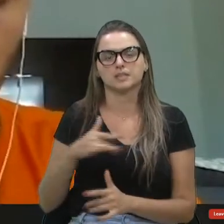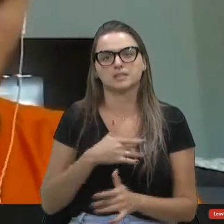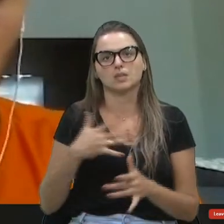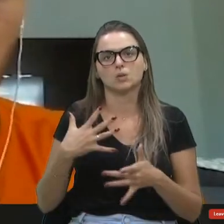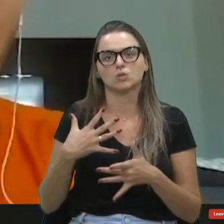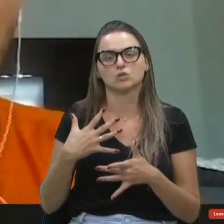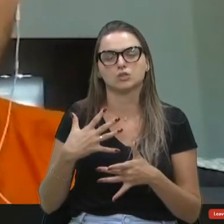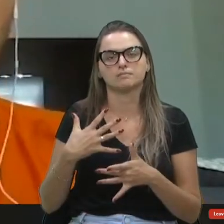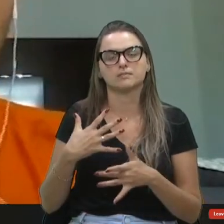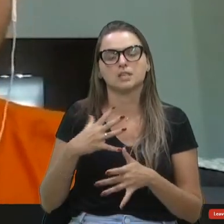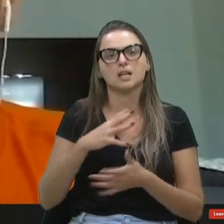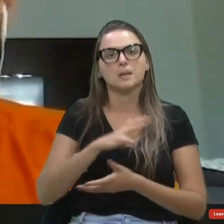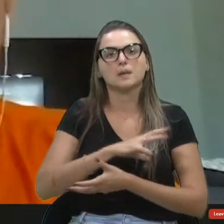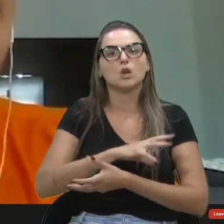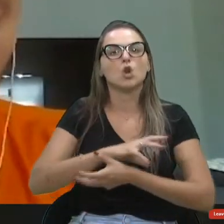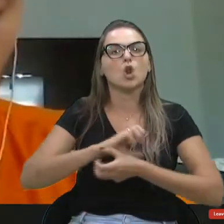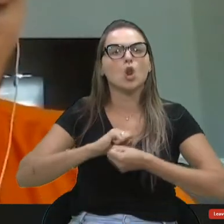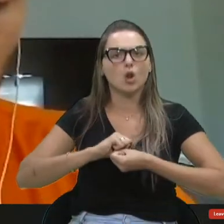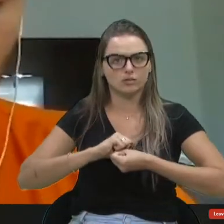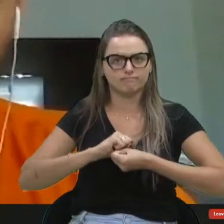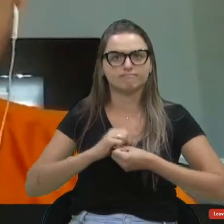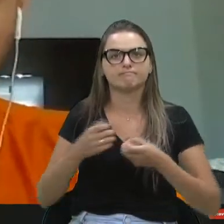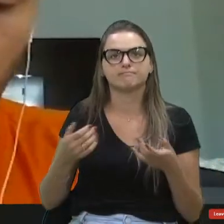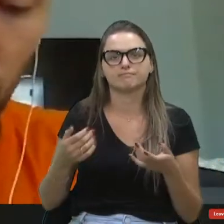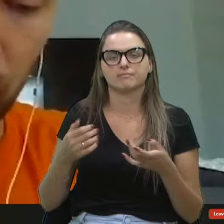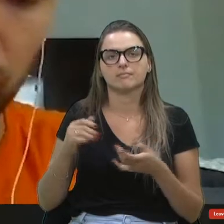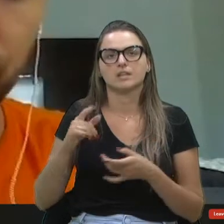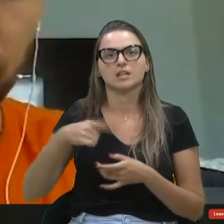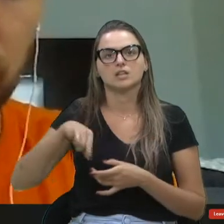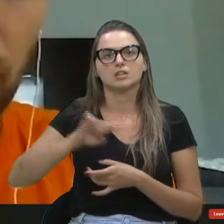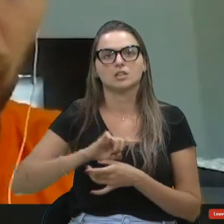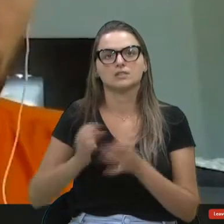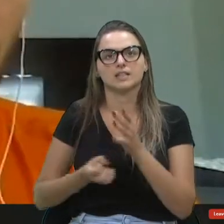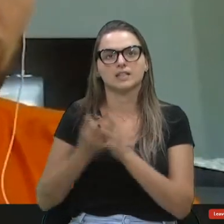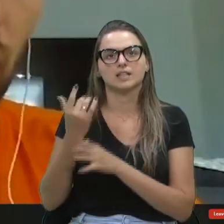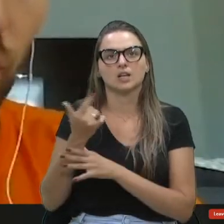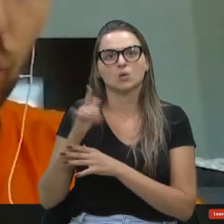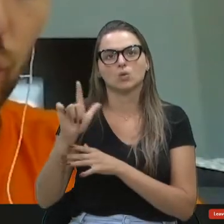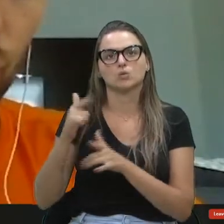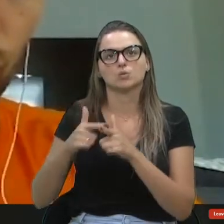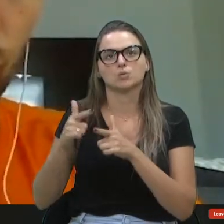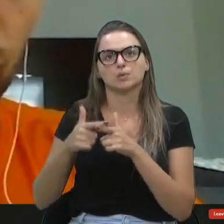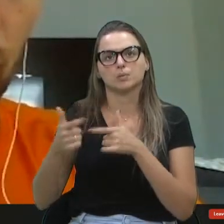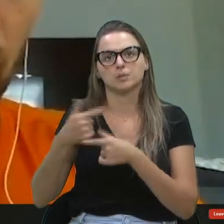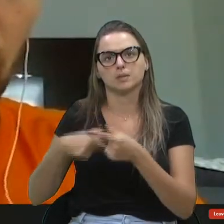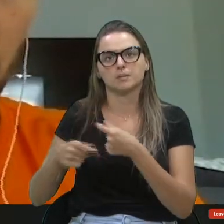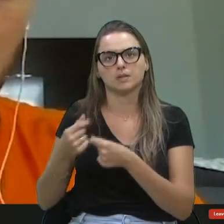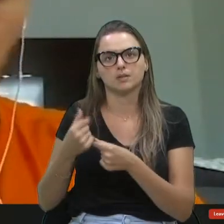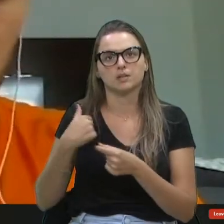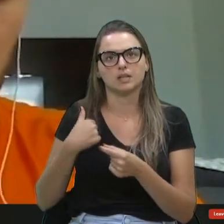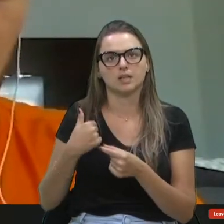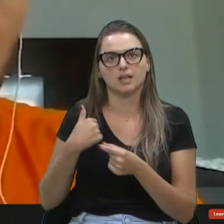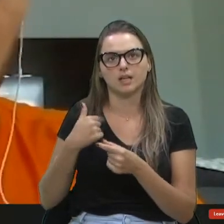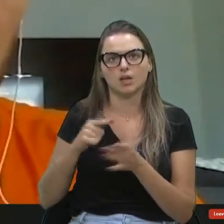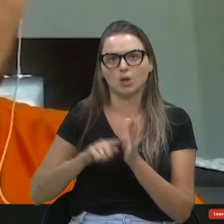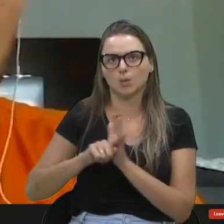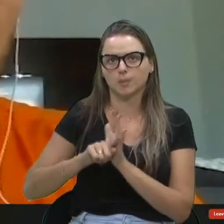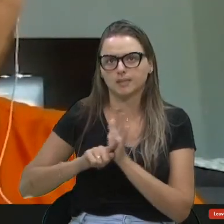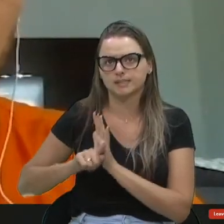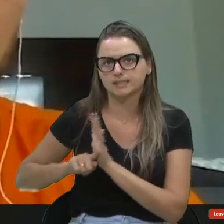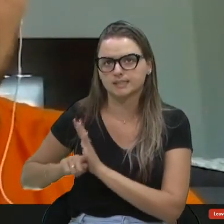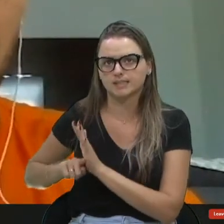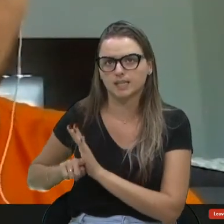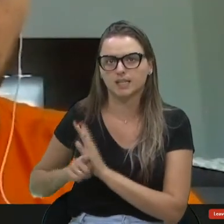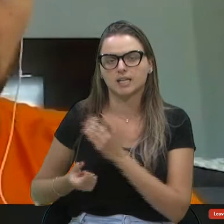aí, e a gente vai acabar criando um outro problema, né? O problema econômico. Eu reuni alguns estudos, e se vocês acharem